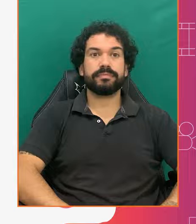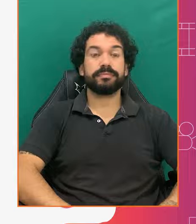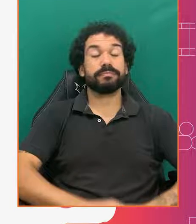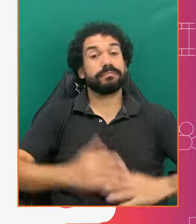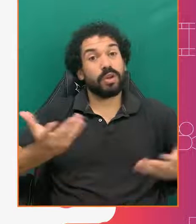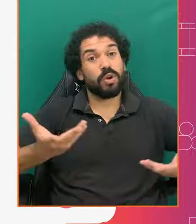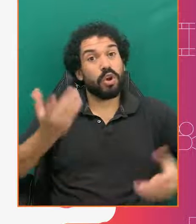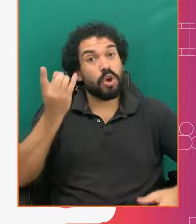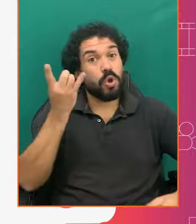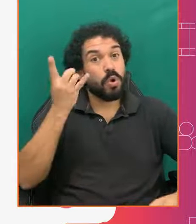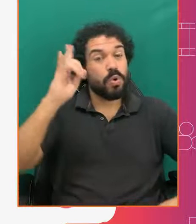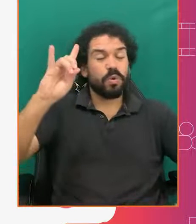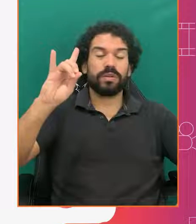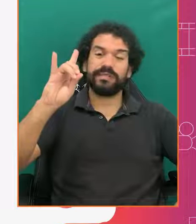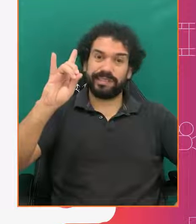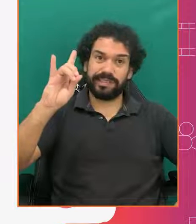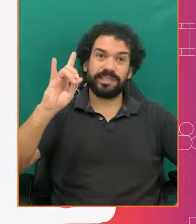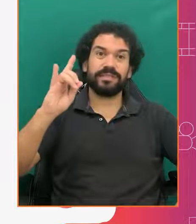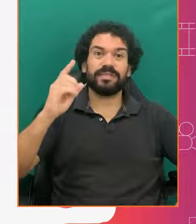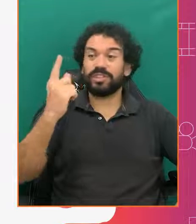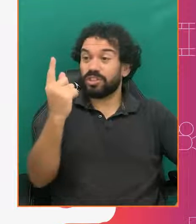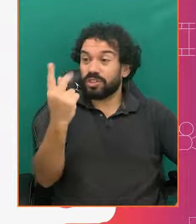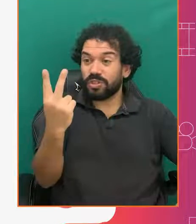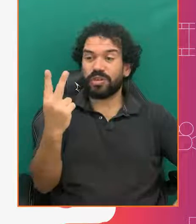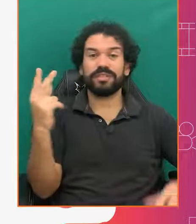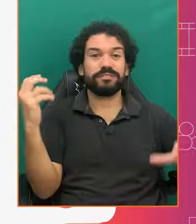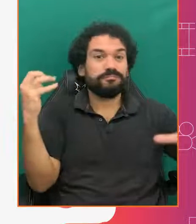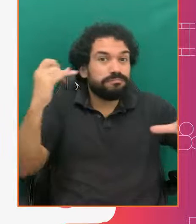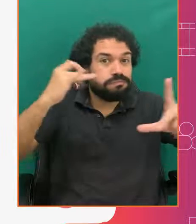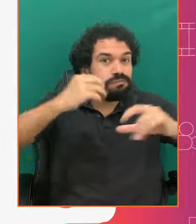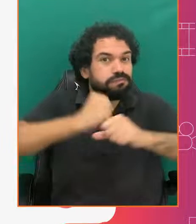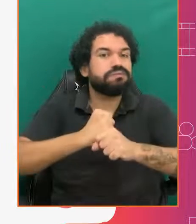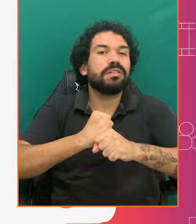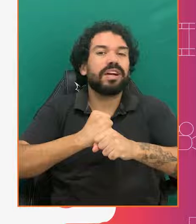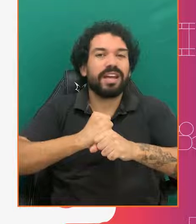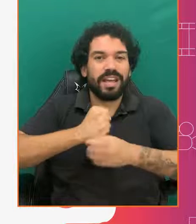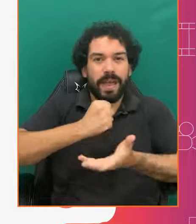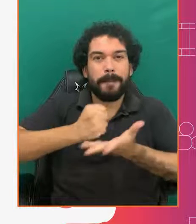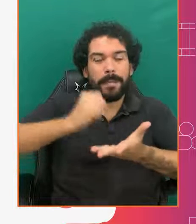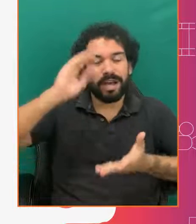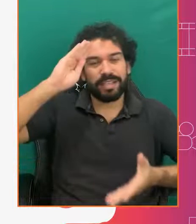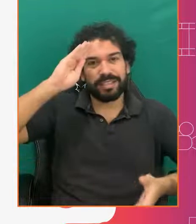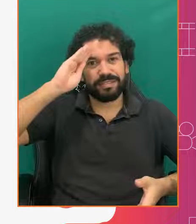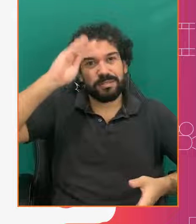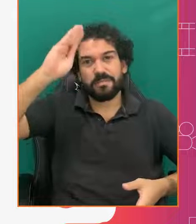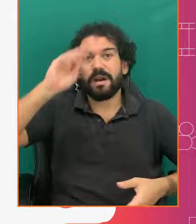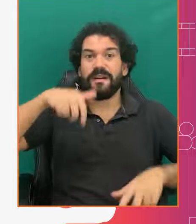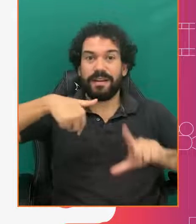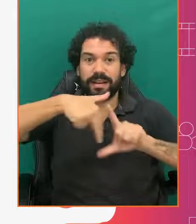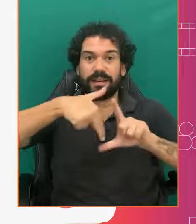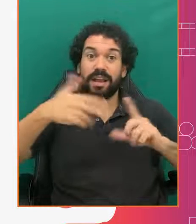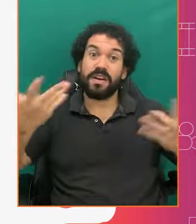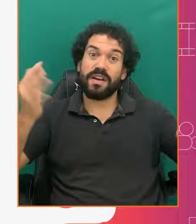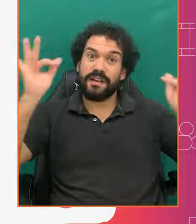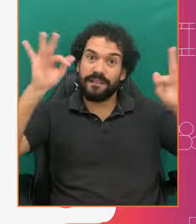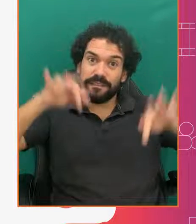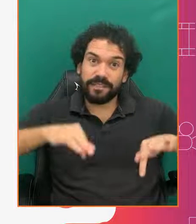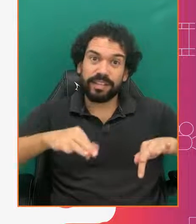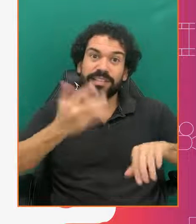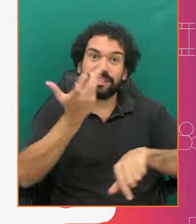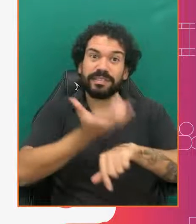E esse foi o último dos 12 princípios da animação, encerrando essa